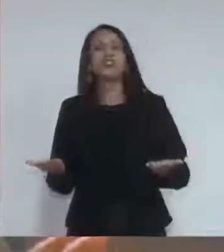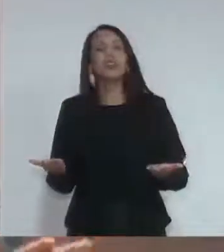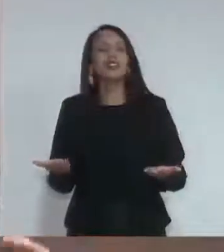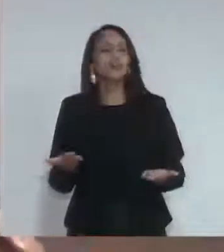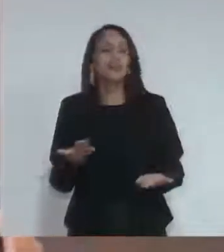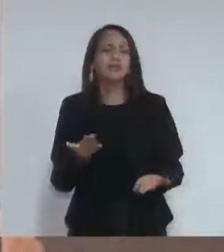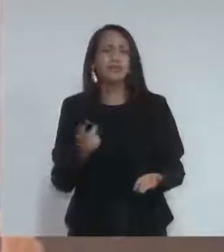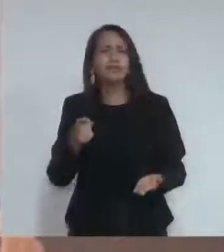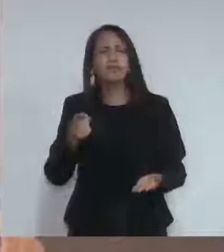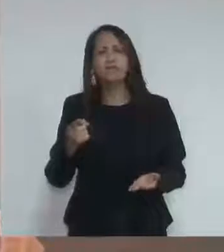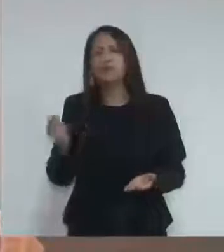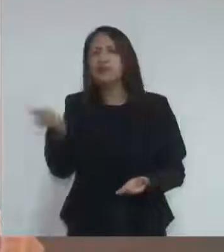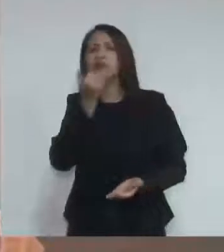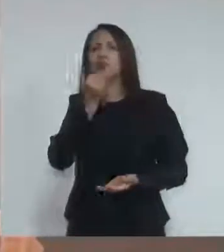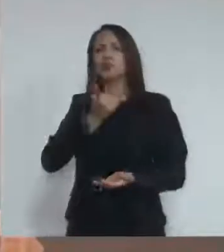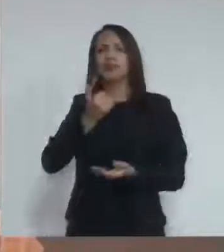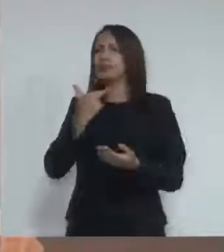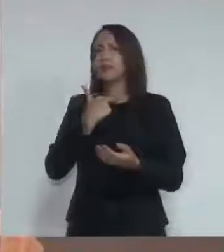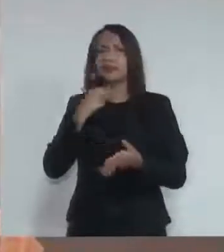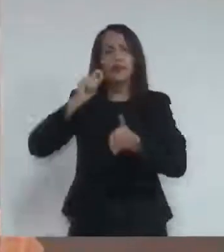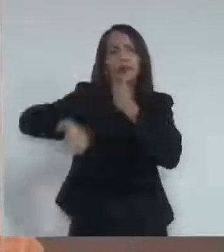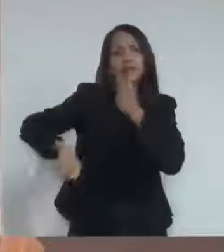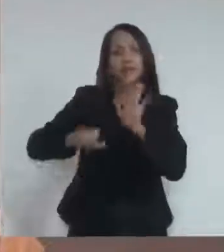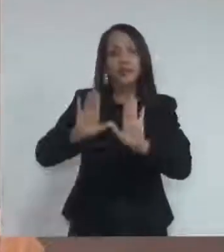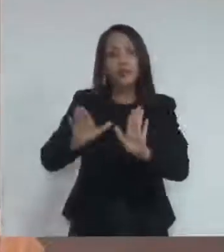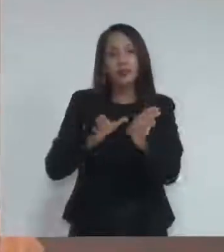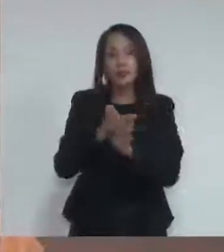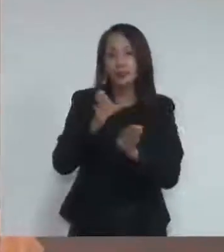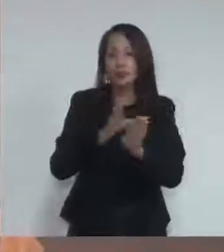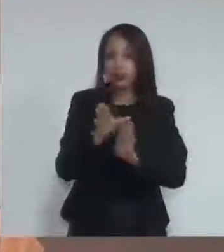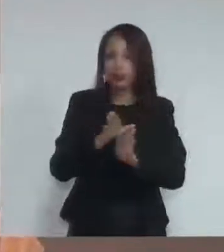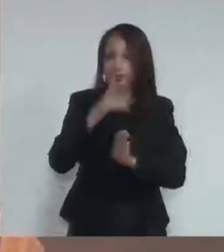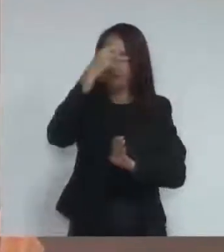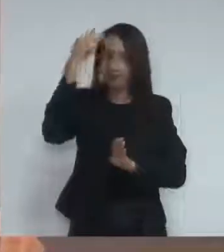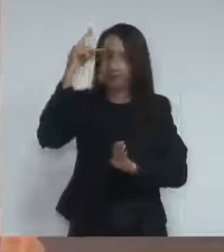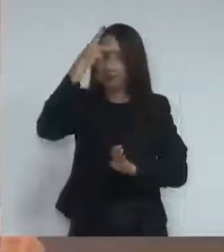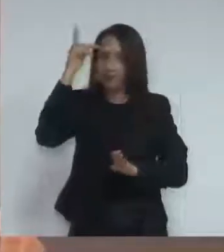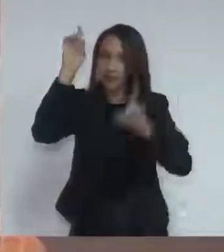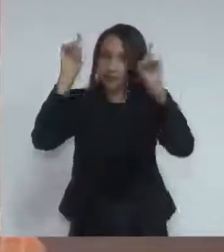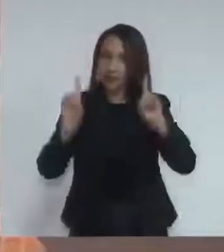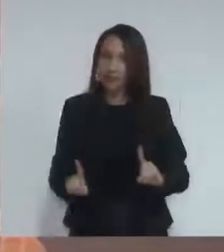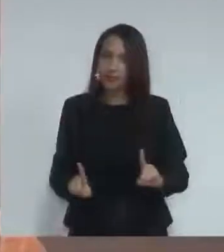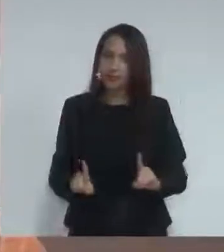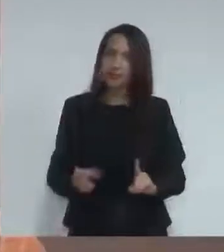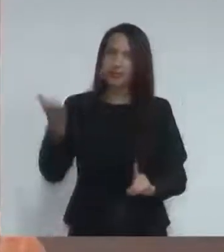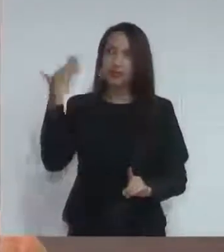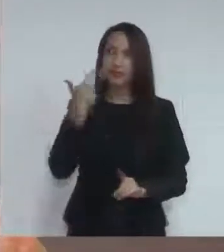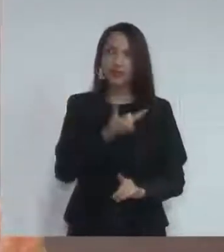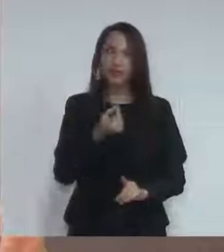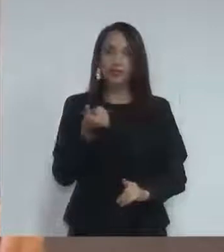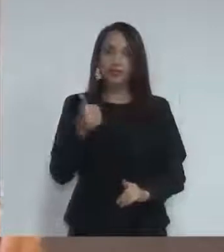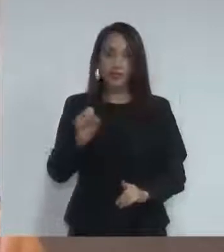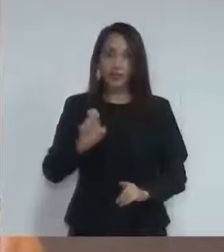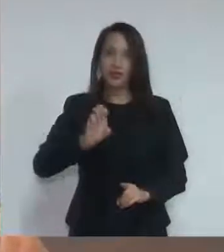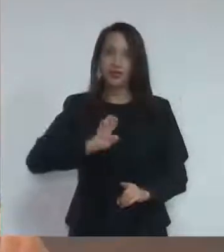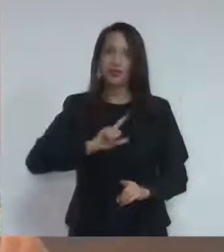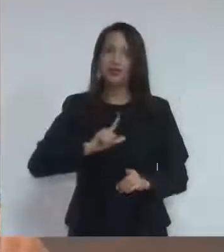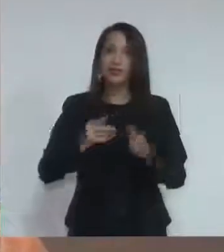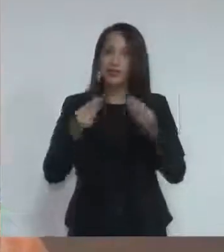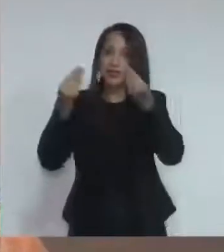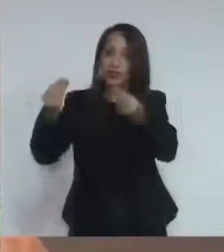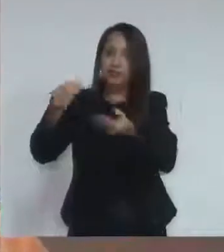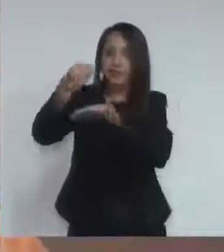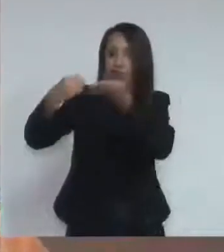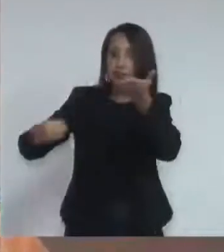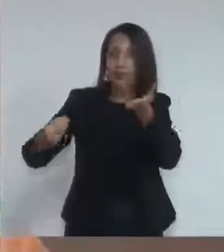desculpa, porque o Conselho Municipal da Pessoa com Deficiência, desde 2015, enviou ofícios para a Secretaria de Educação, e a Secretaria